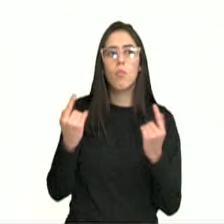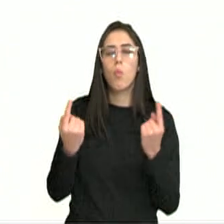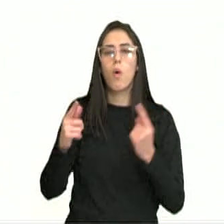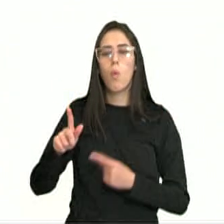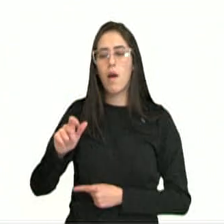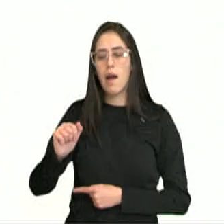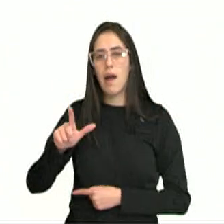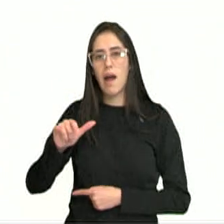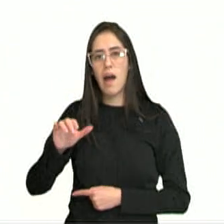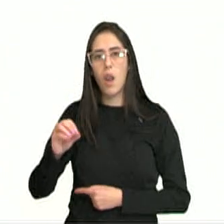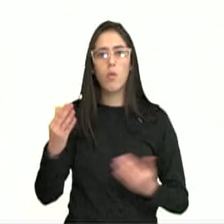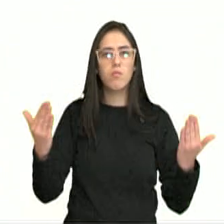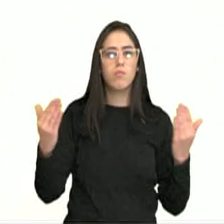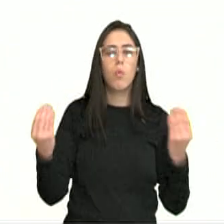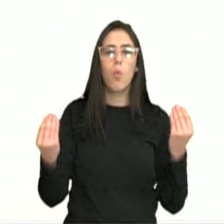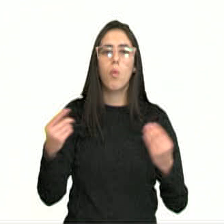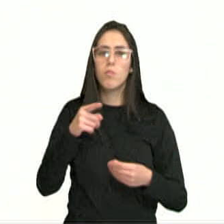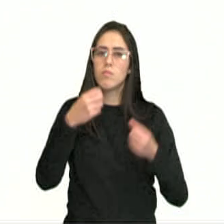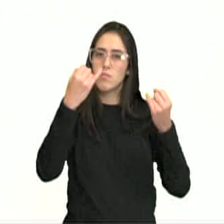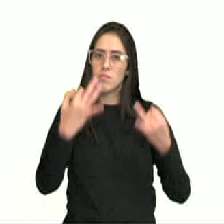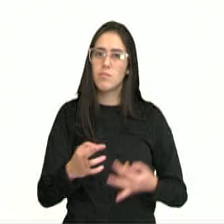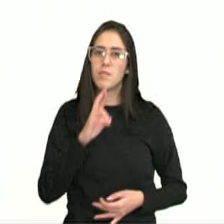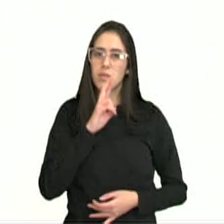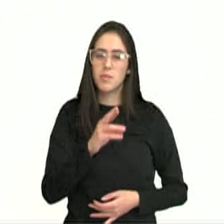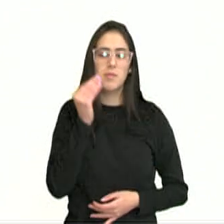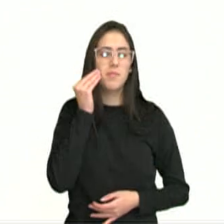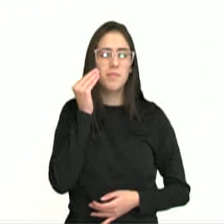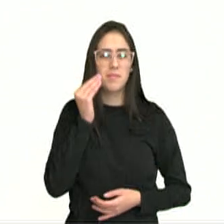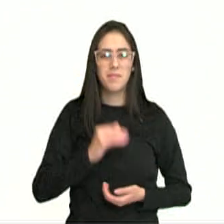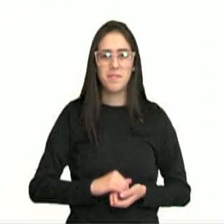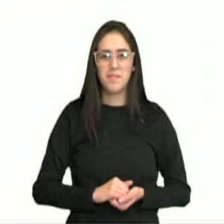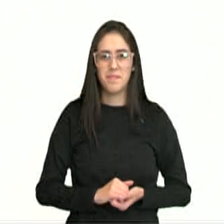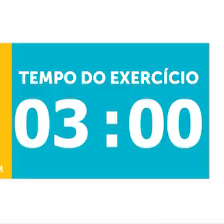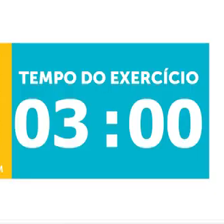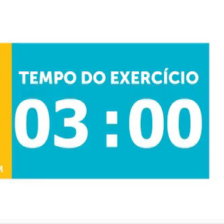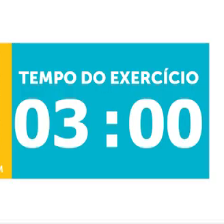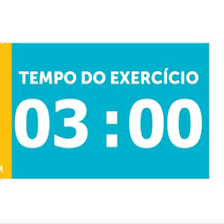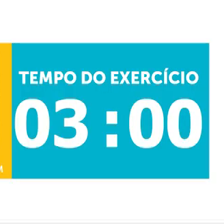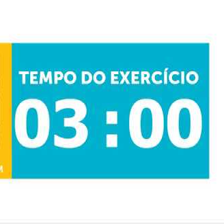essas informações? Justifique a sua resposta. Agora é com vocês.